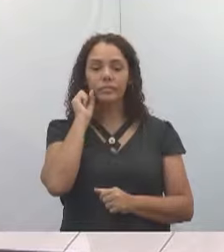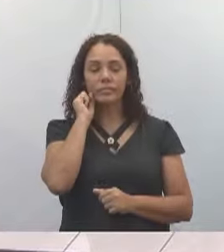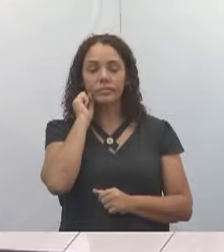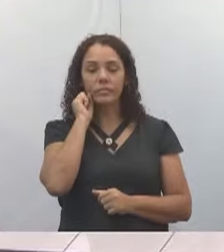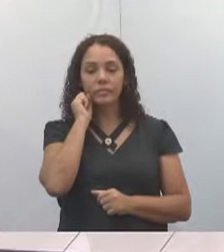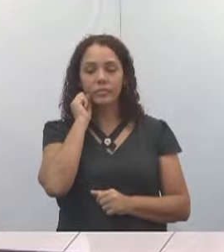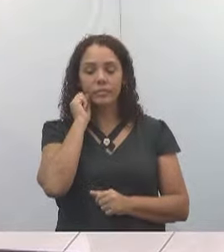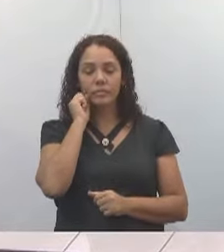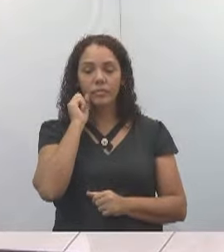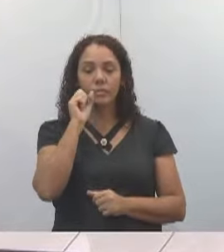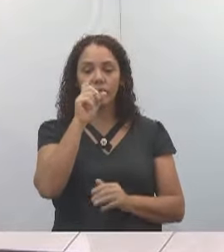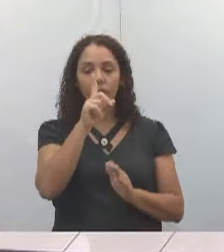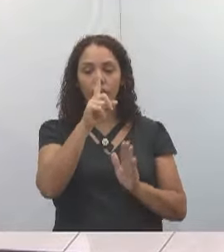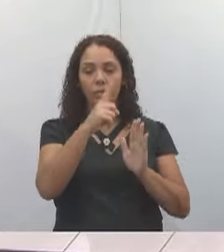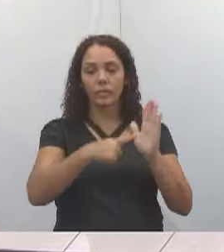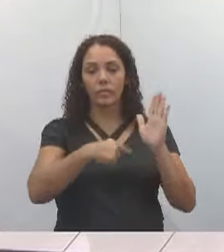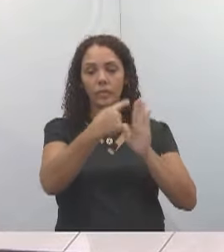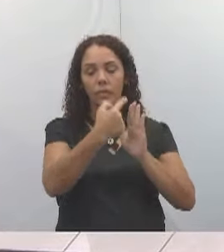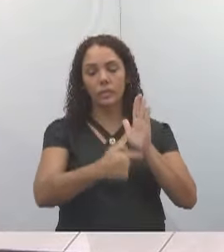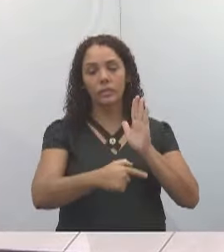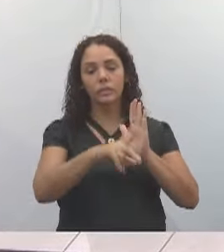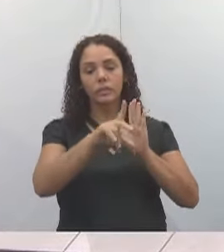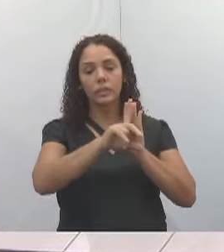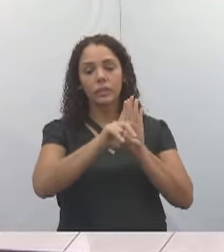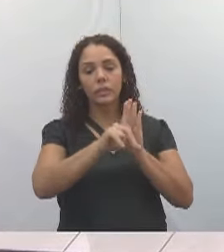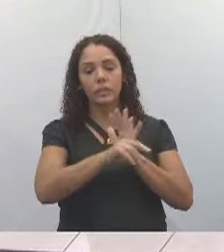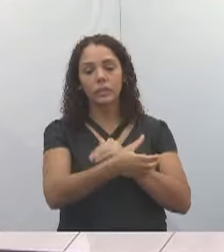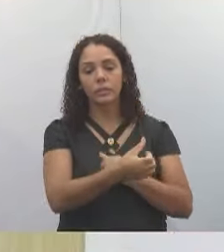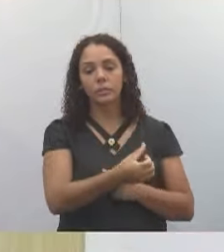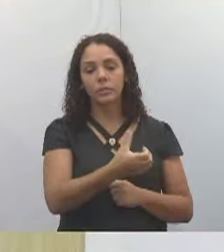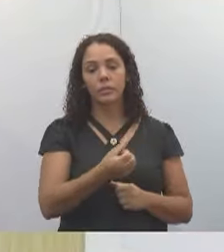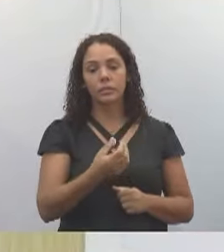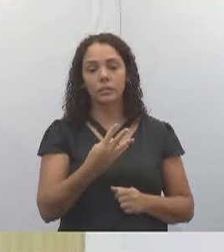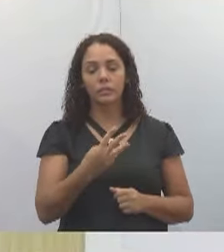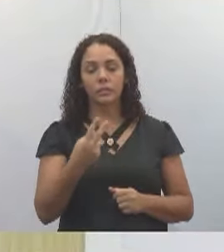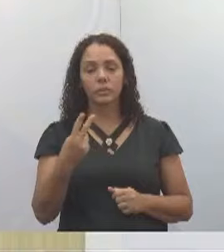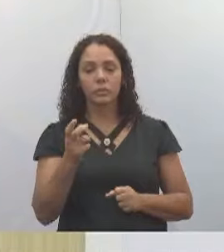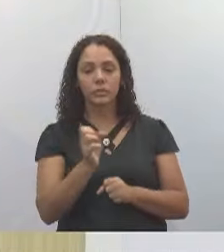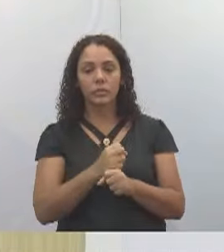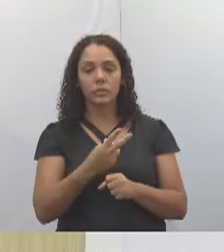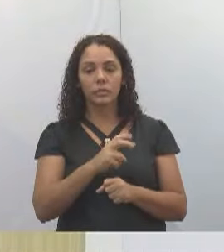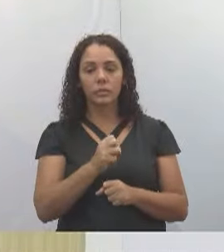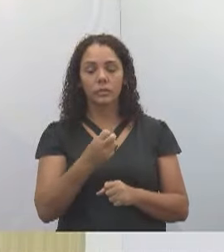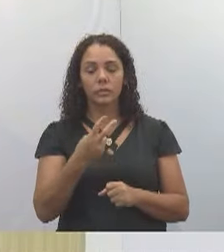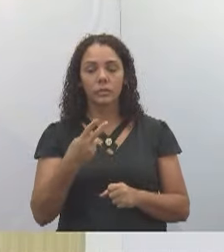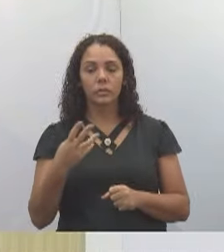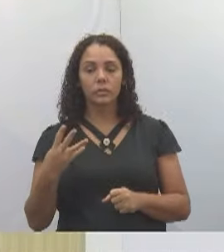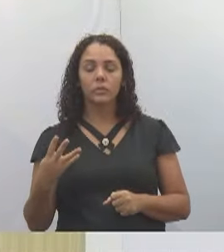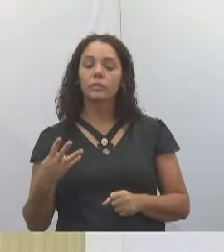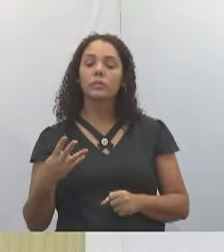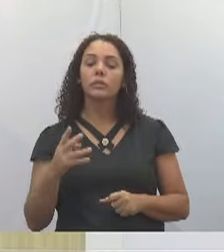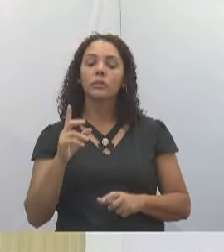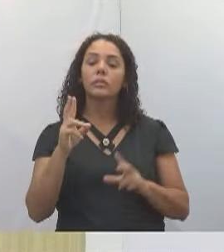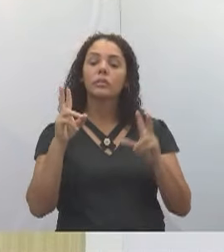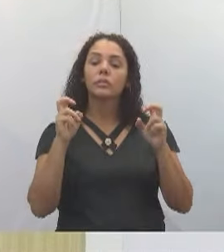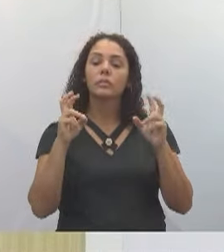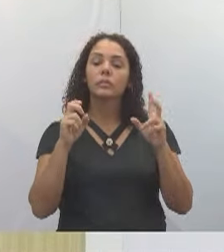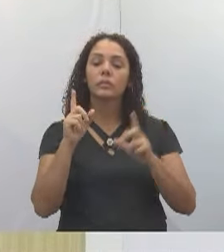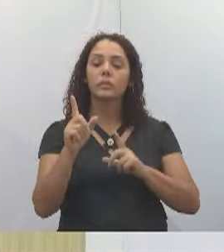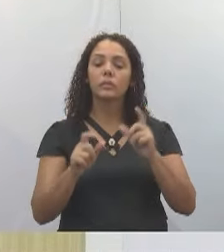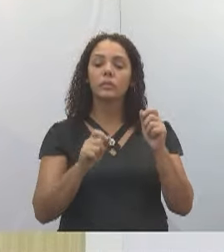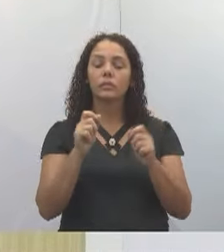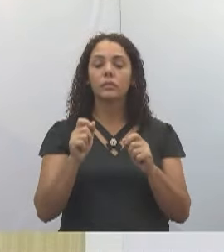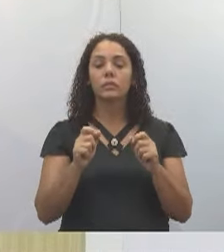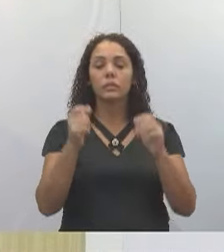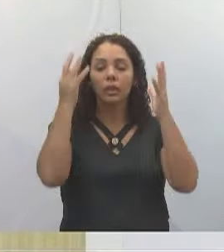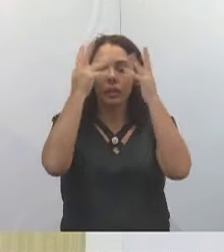Veto total aos autógrafos da lei número 6.642 de 2024, que dispõe sobre a habitação